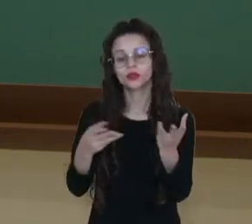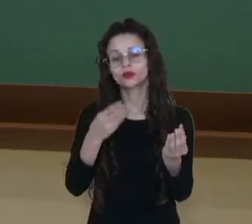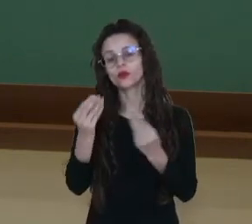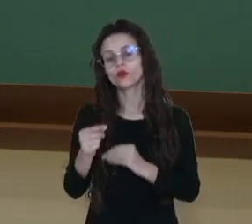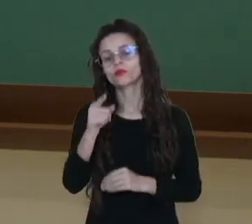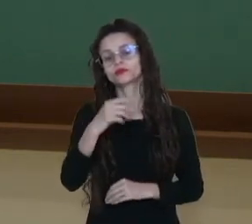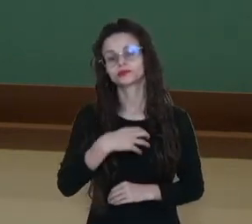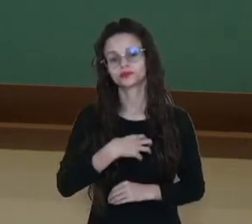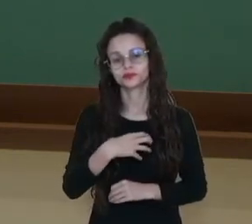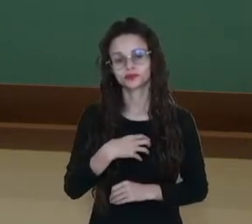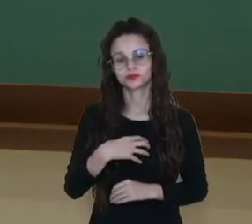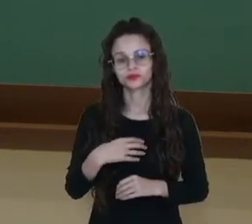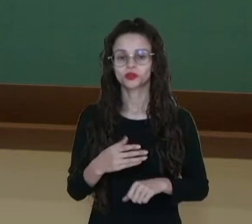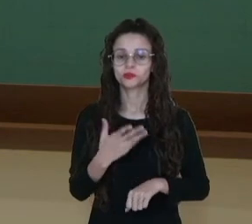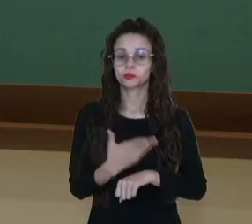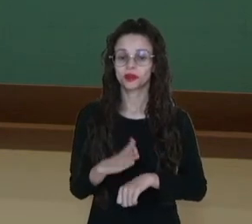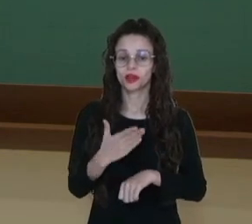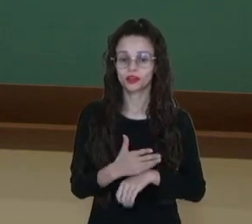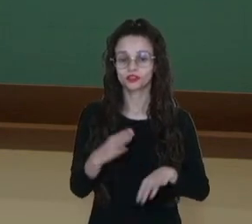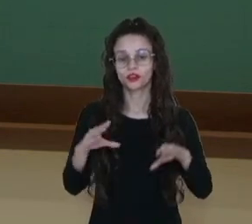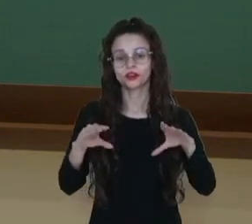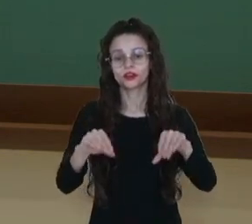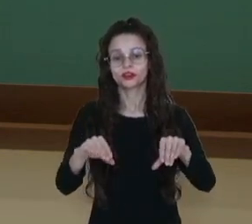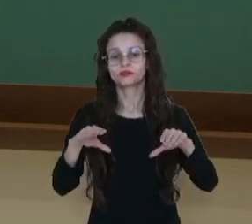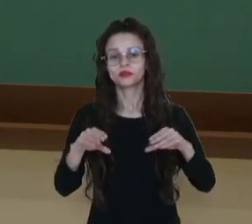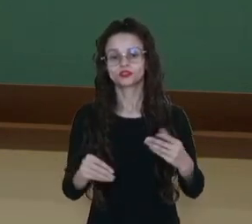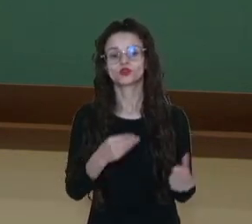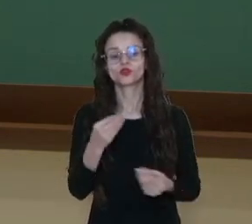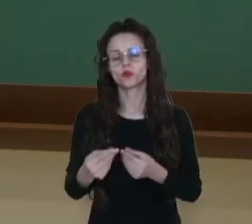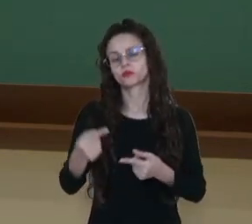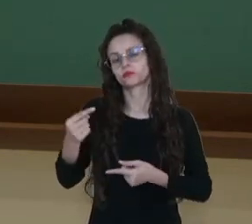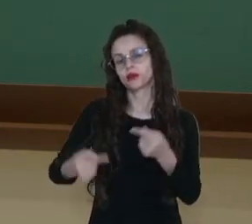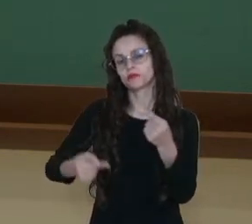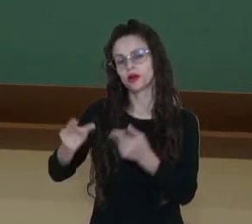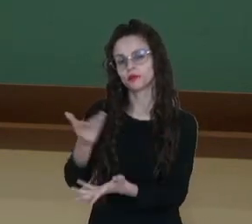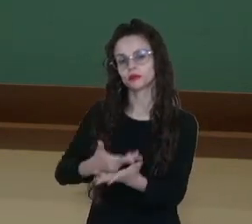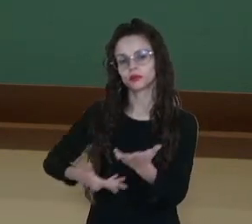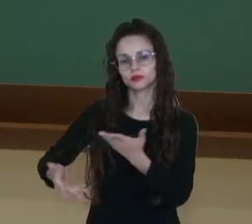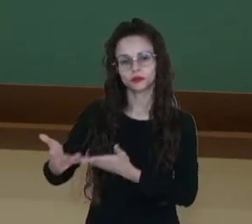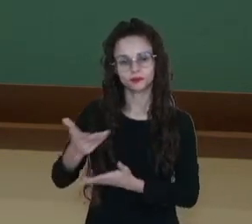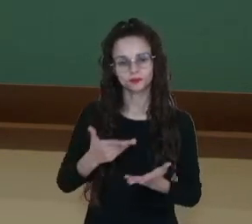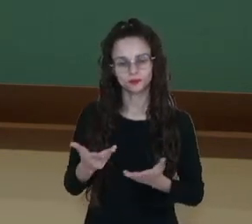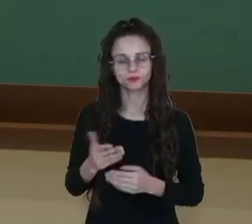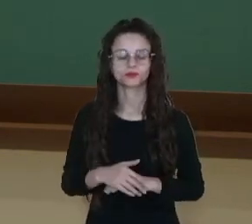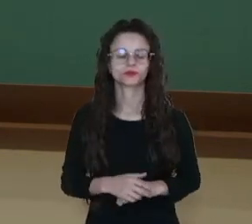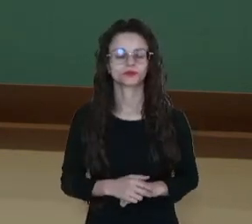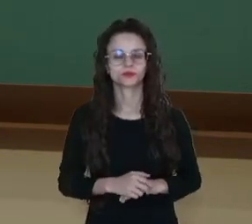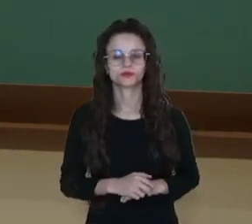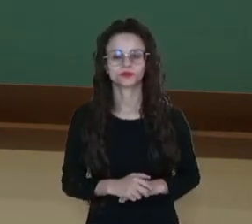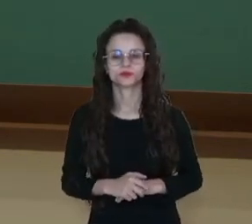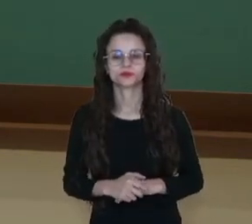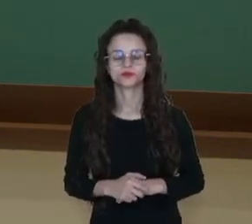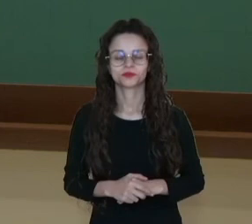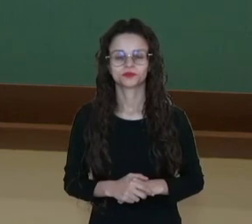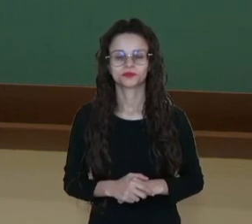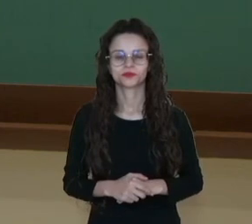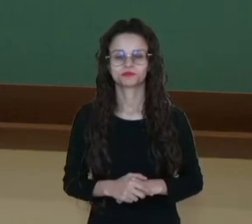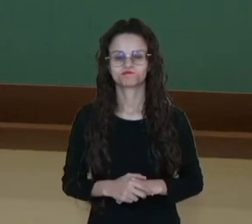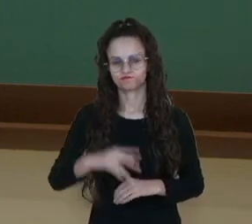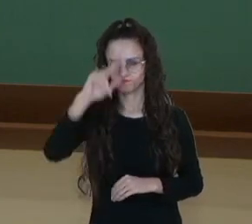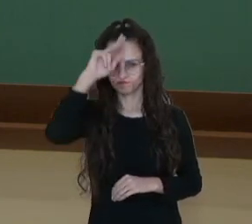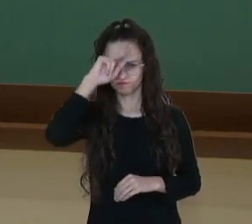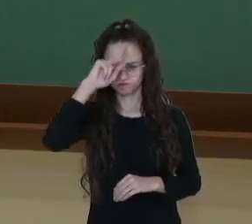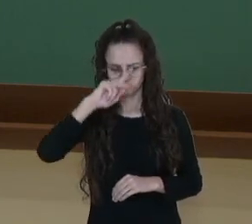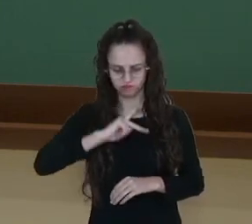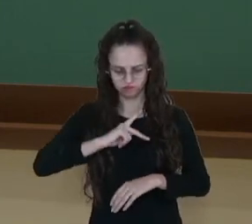foi realizar essa prática, como foi esse debater, compartilhar com os colegas. E a automassagem,